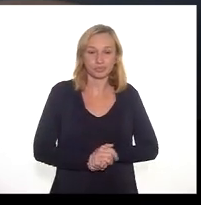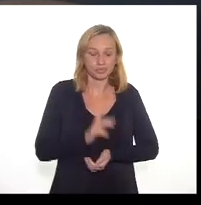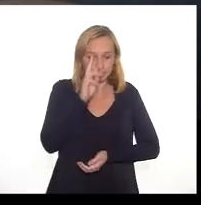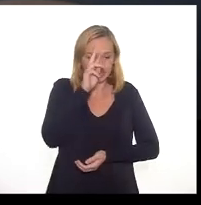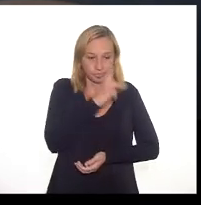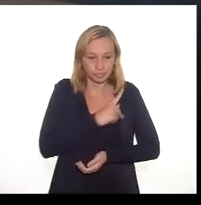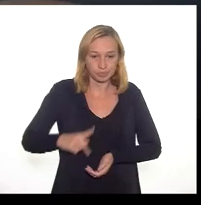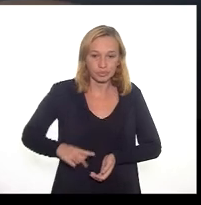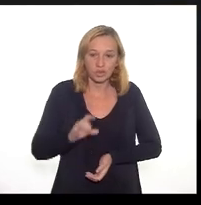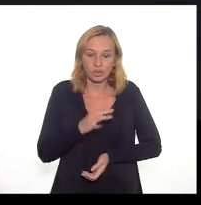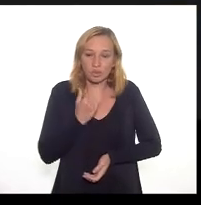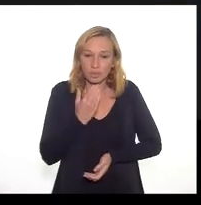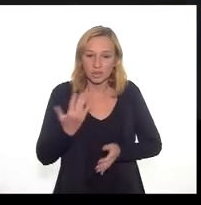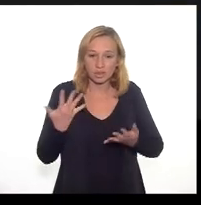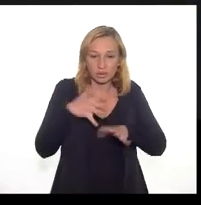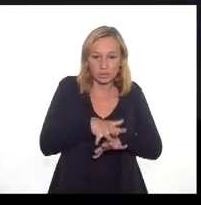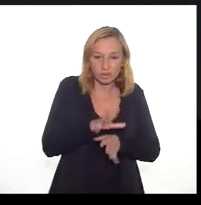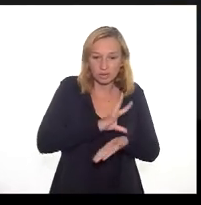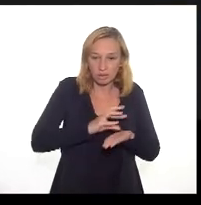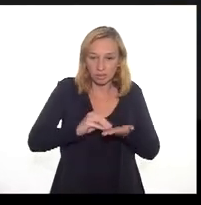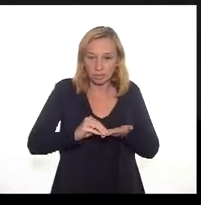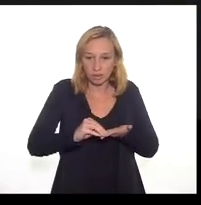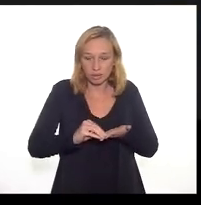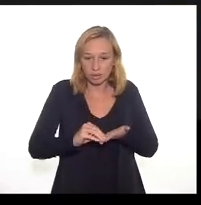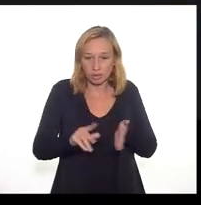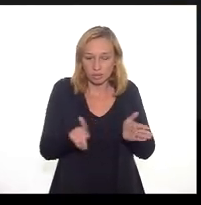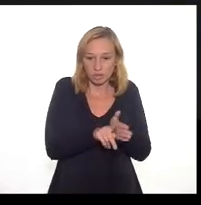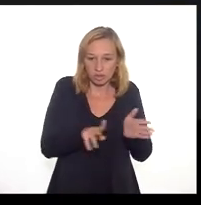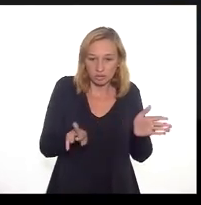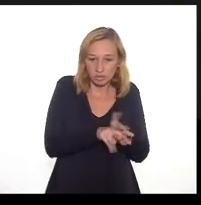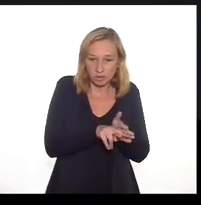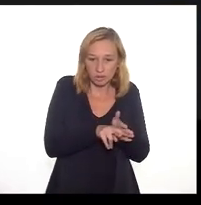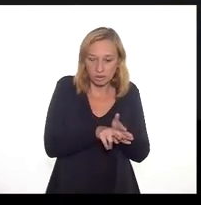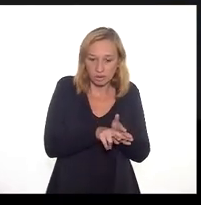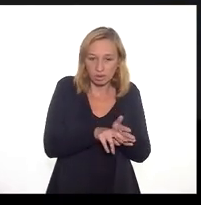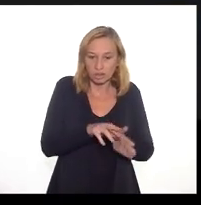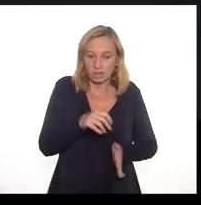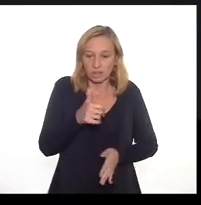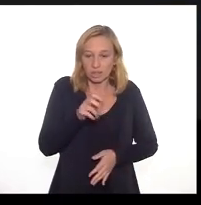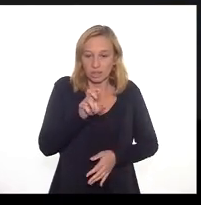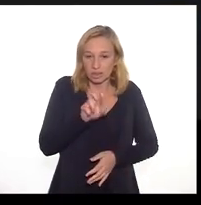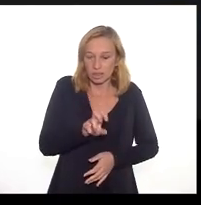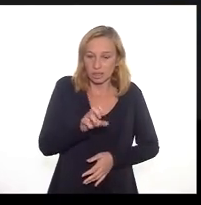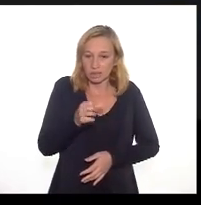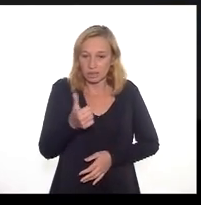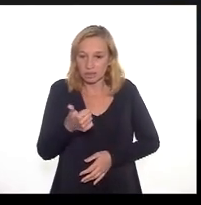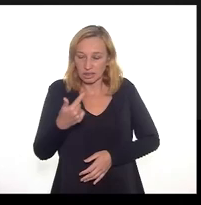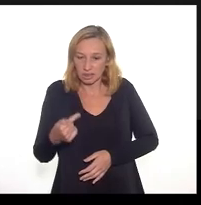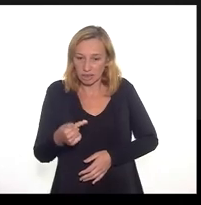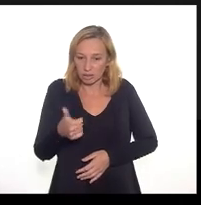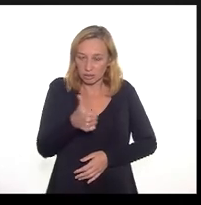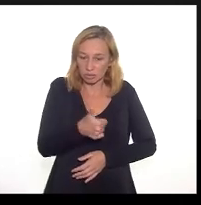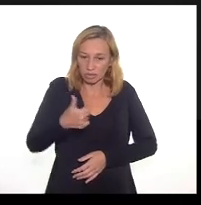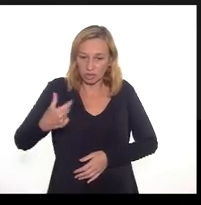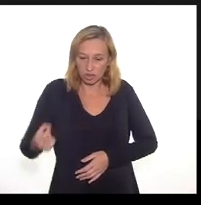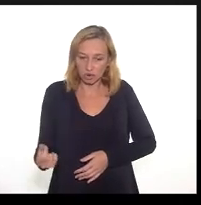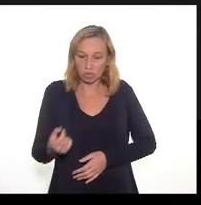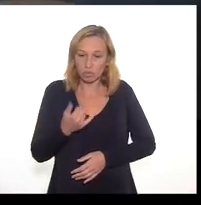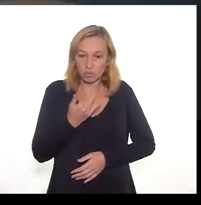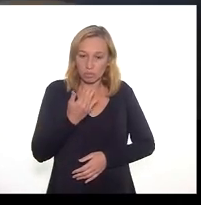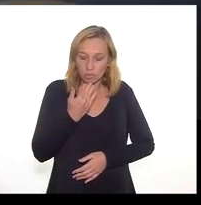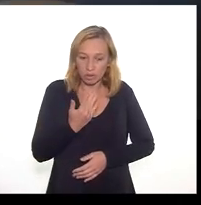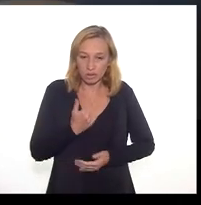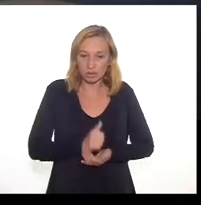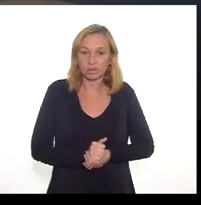Presidente, era só pedir a inclusão na pauta do projeto de resolução 517-2021, por favor. 517, ok.